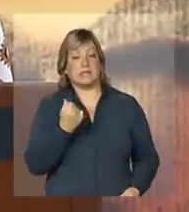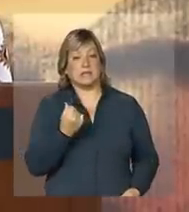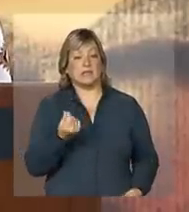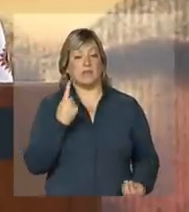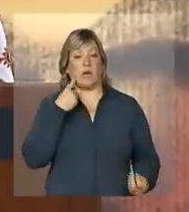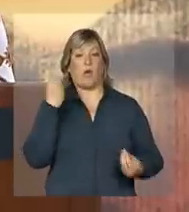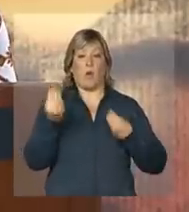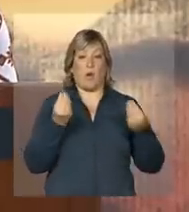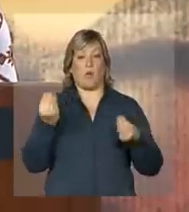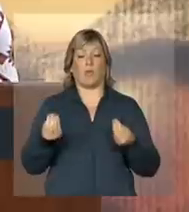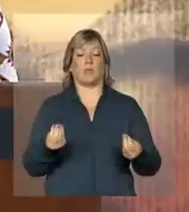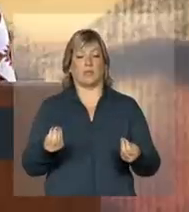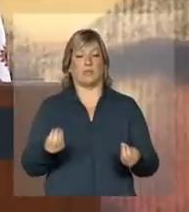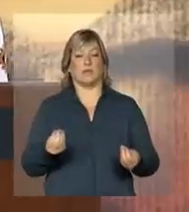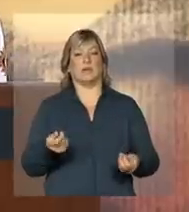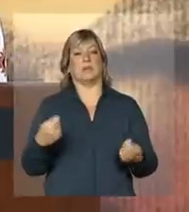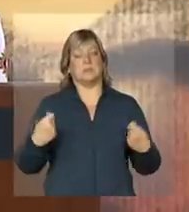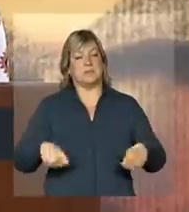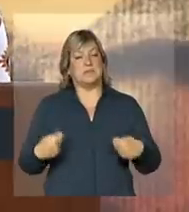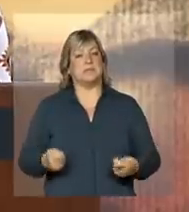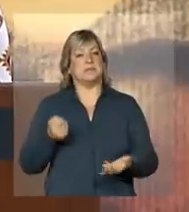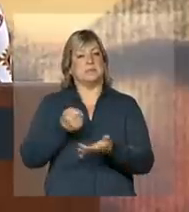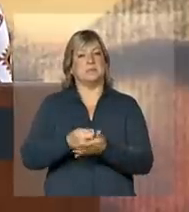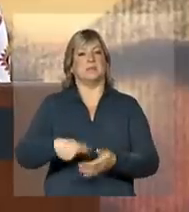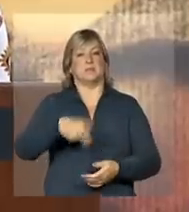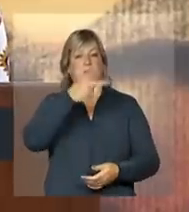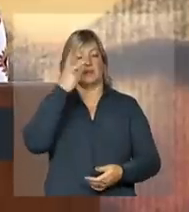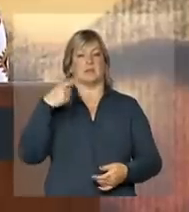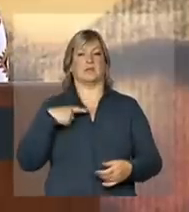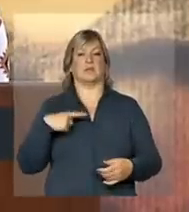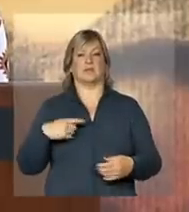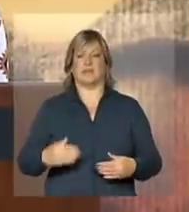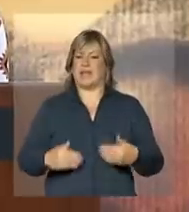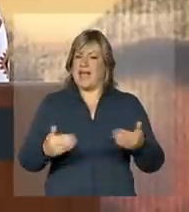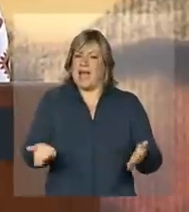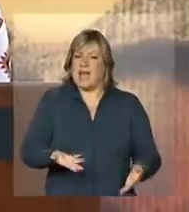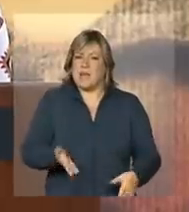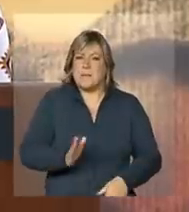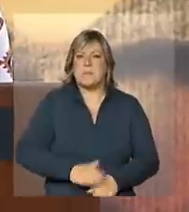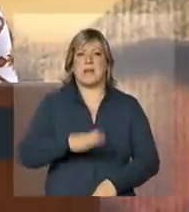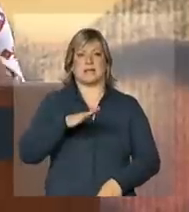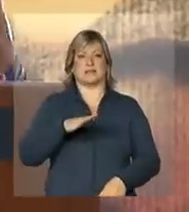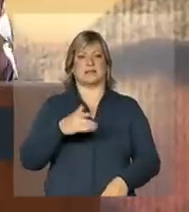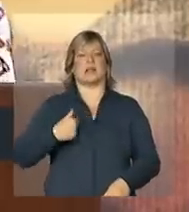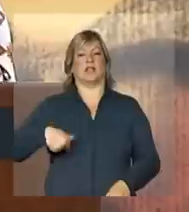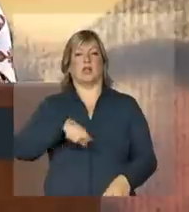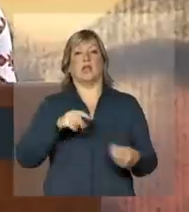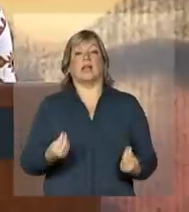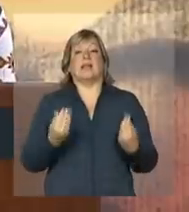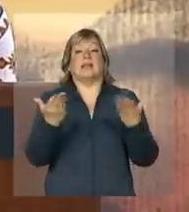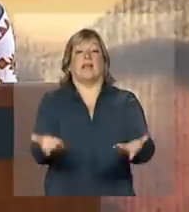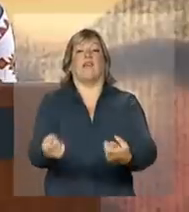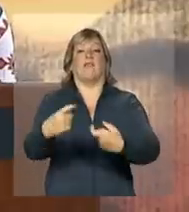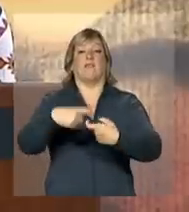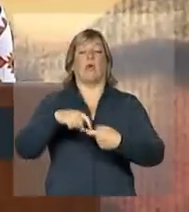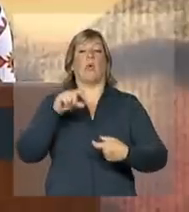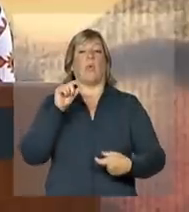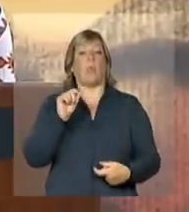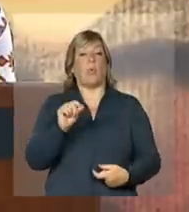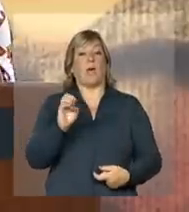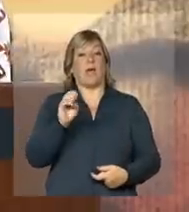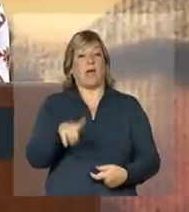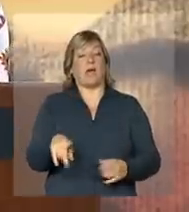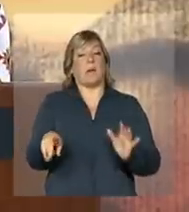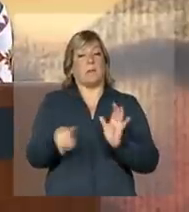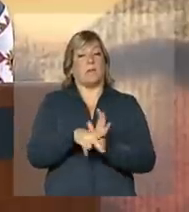pleite recurso mas é preciso no passo mais rápido a gente devolver aquilo que